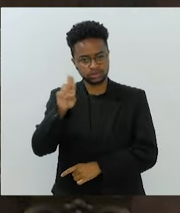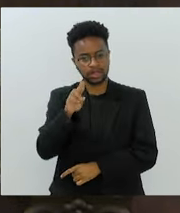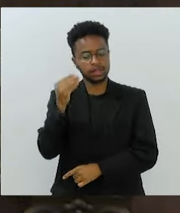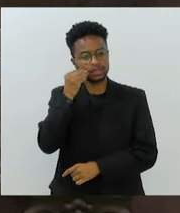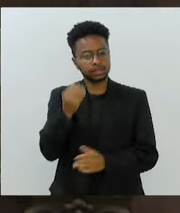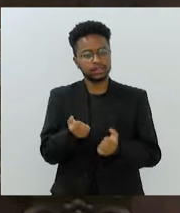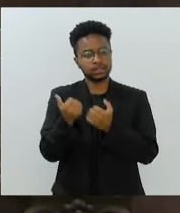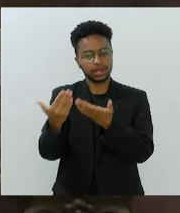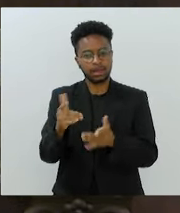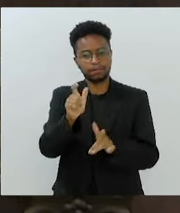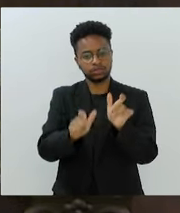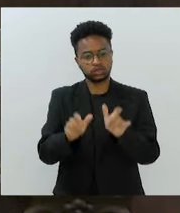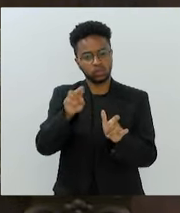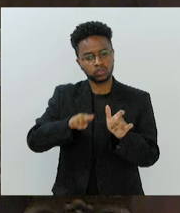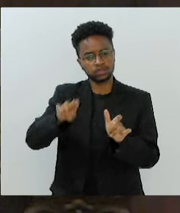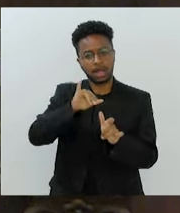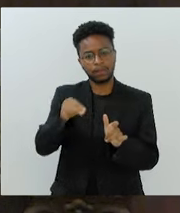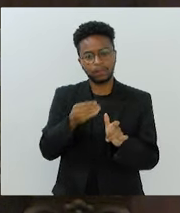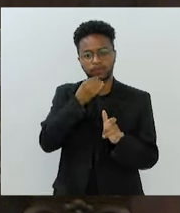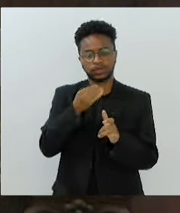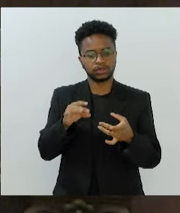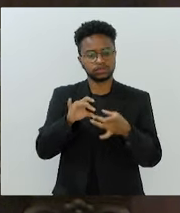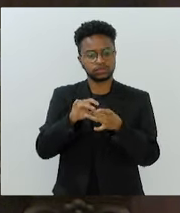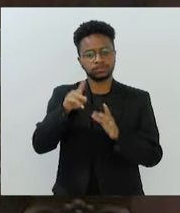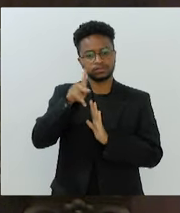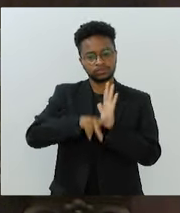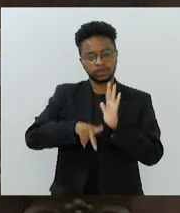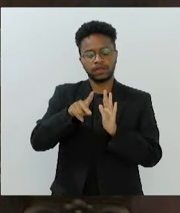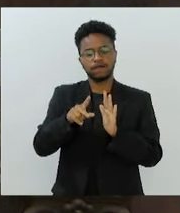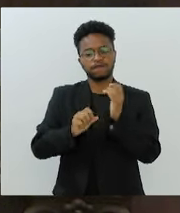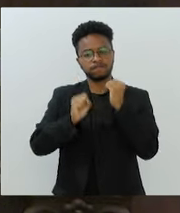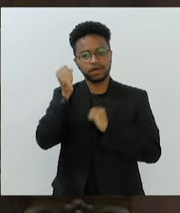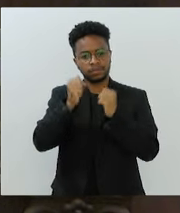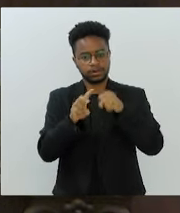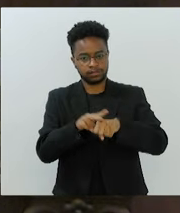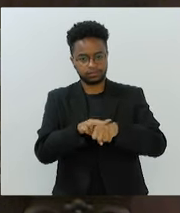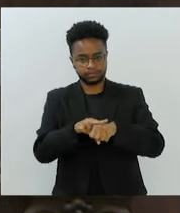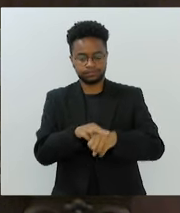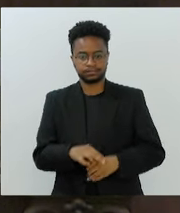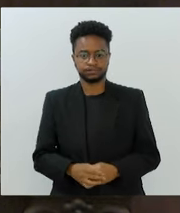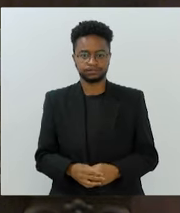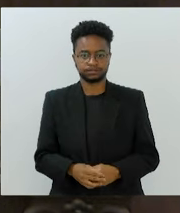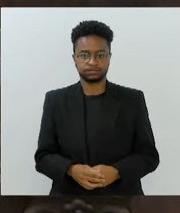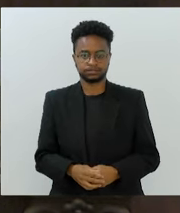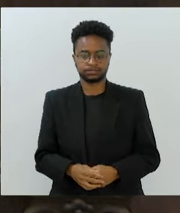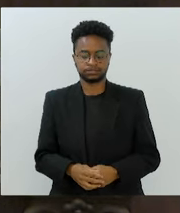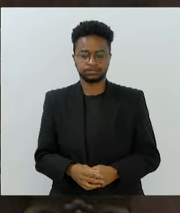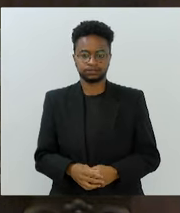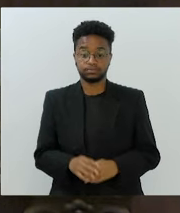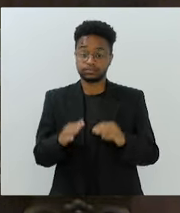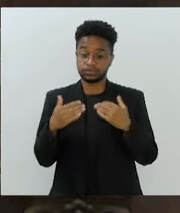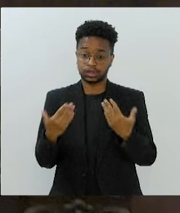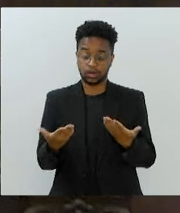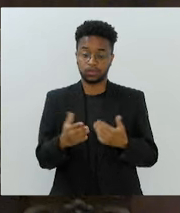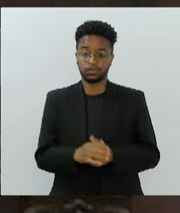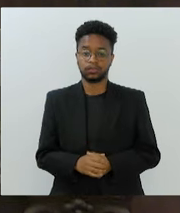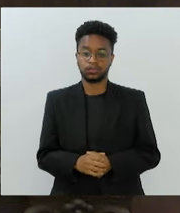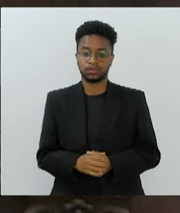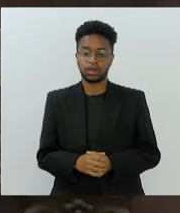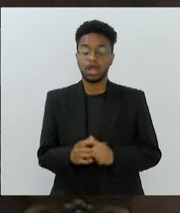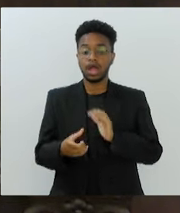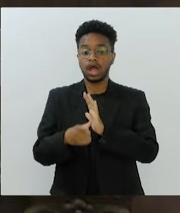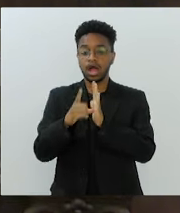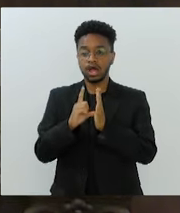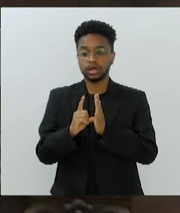reciclar e reaproveitar no projeto da Fábrica Verde. Então, e antes de passar aqui